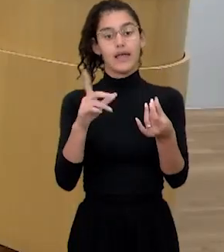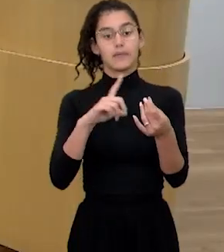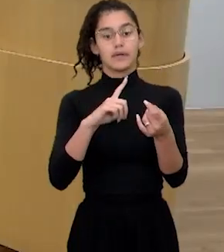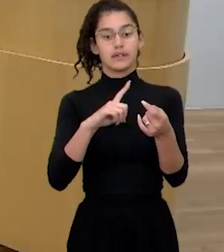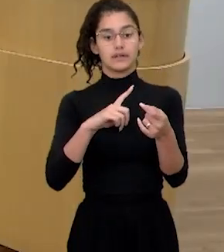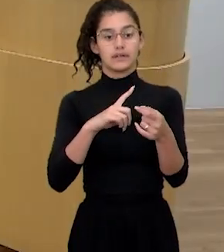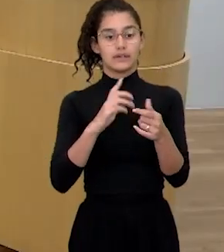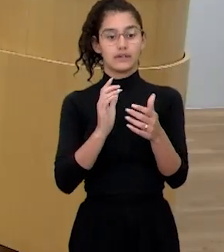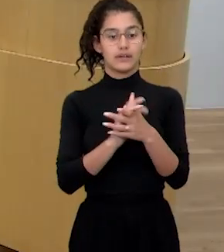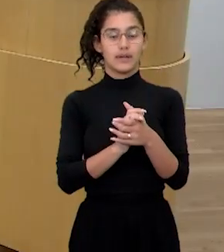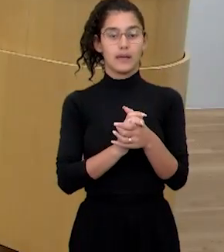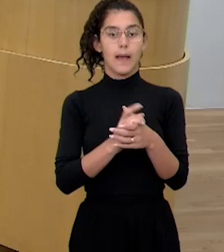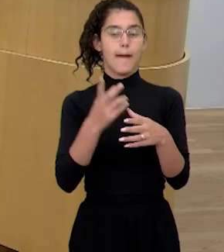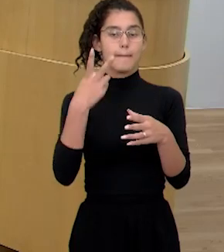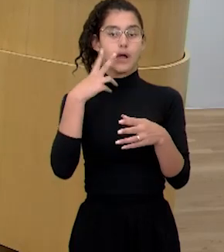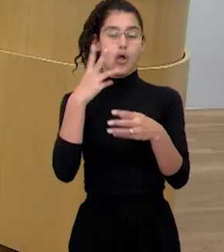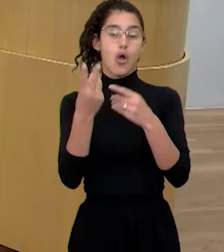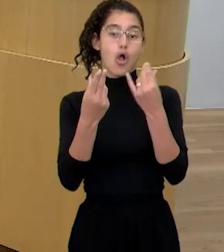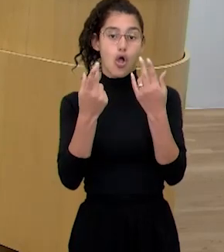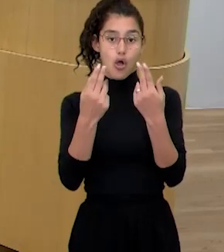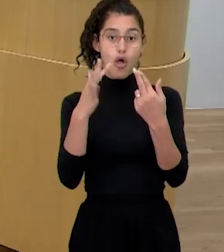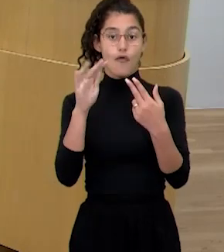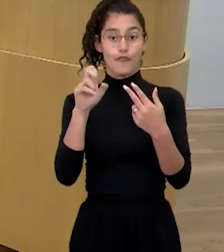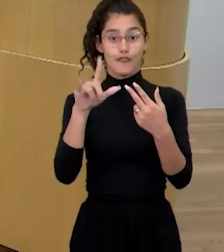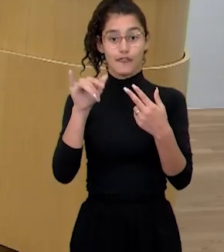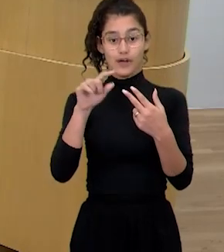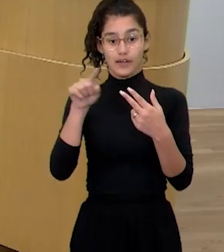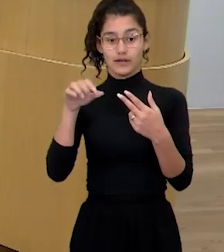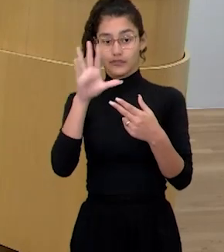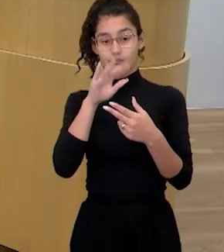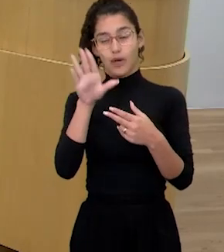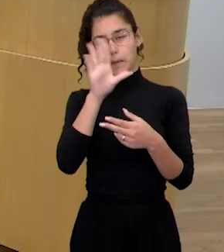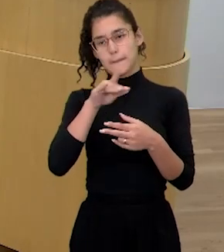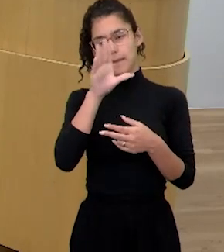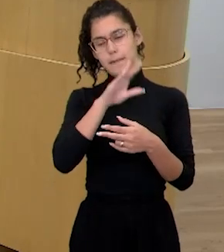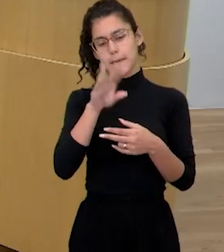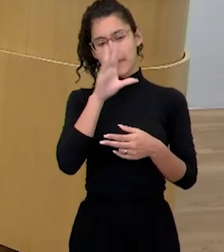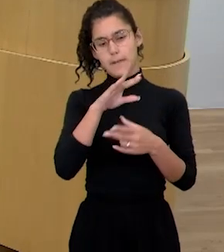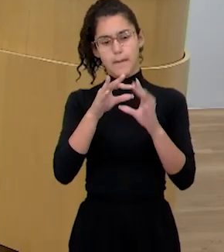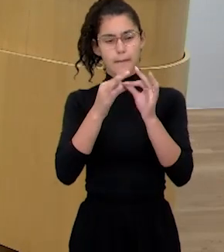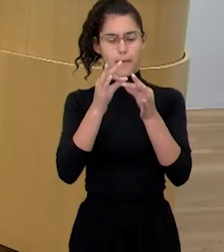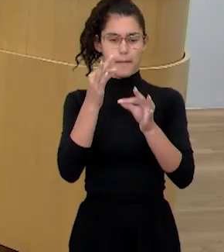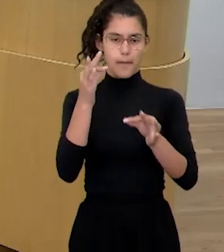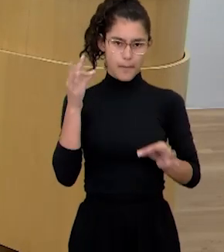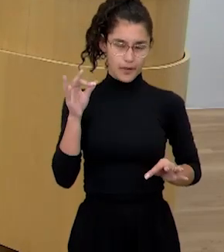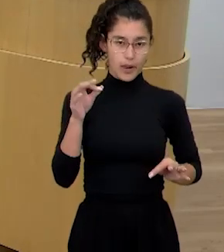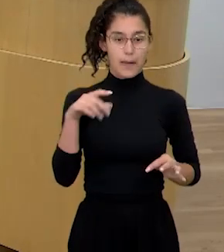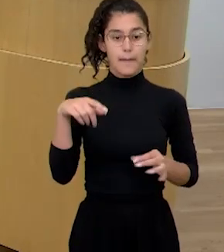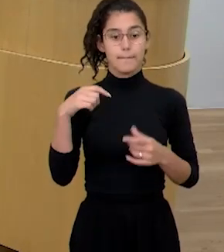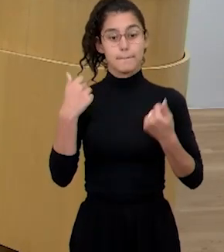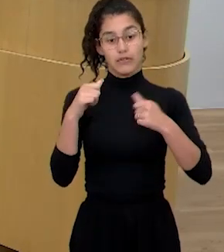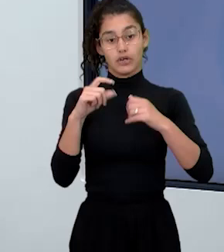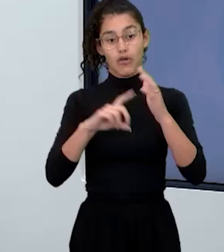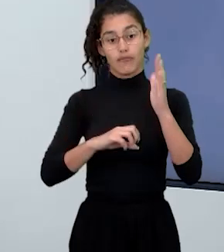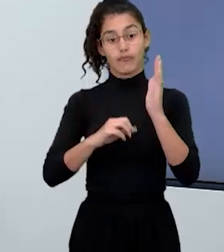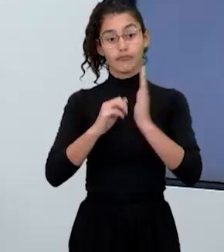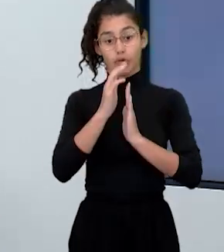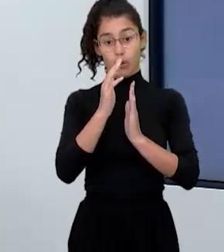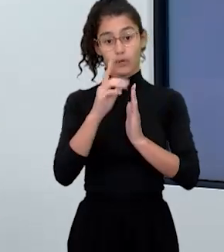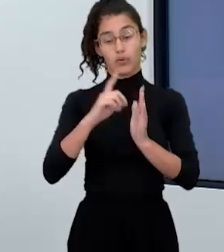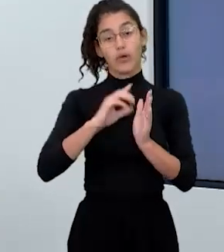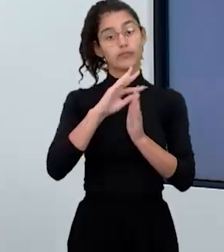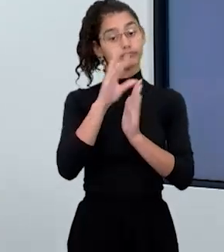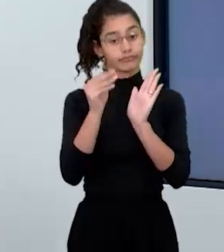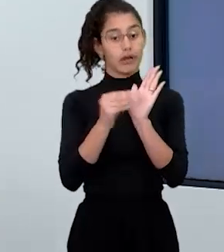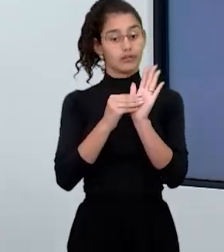cara com asa delta atrás, como o Félix disse, e falando sem parar, porque eu falo que eu prefiro que sobre o material do que